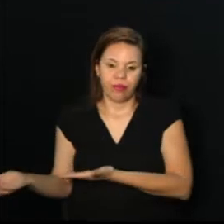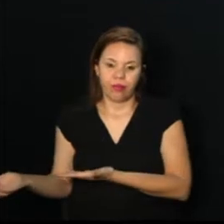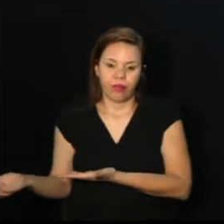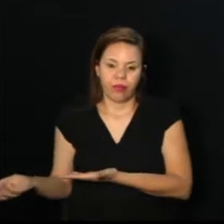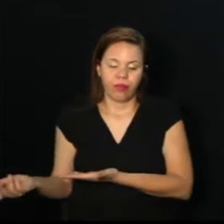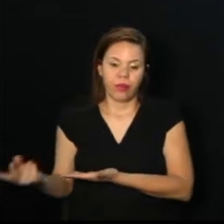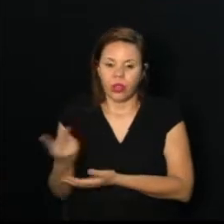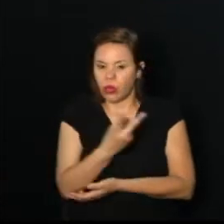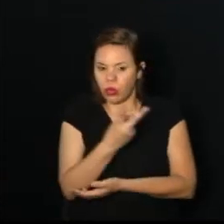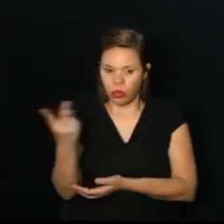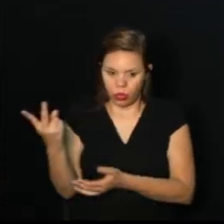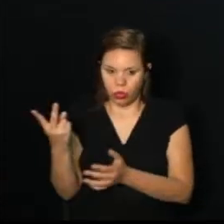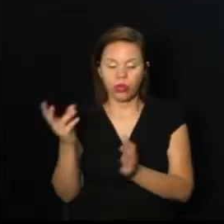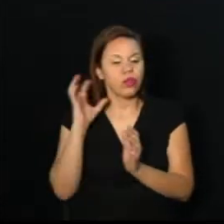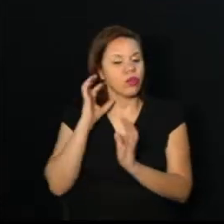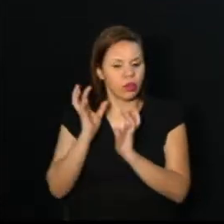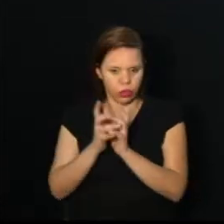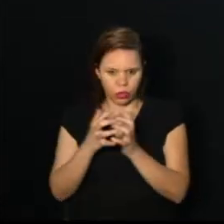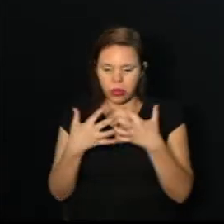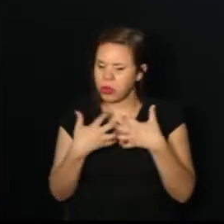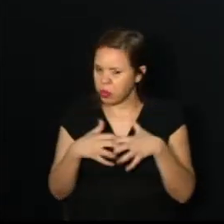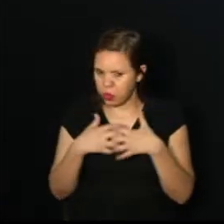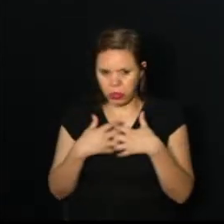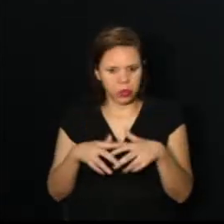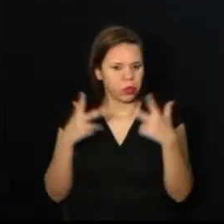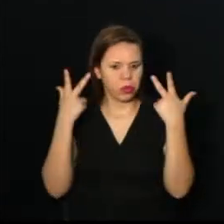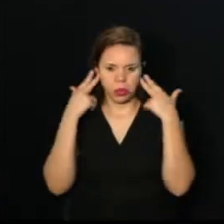Funcionam os dois? Funcionam.